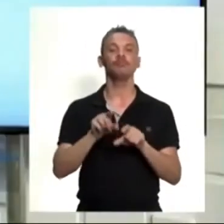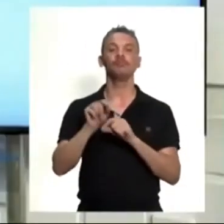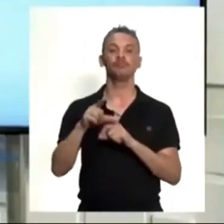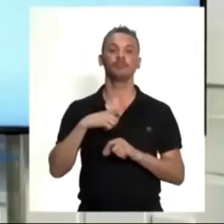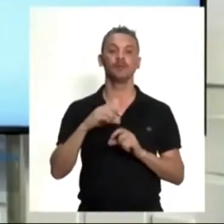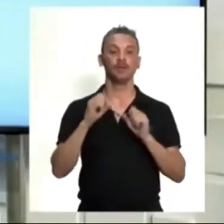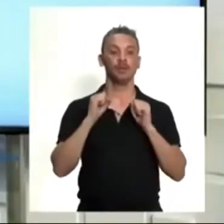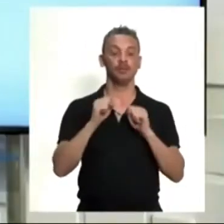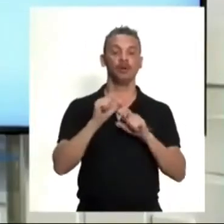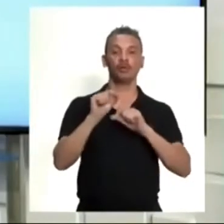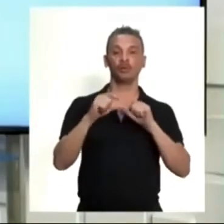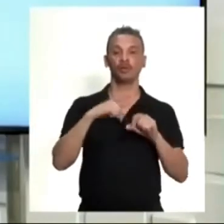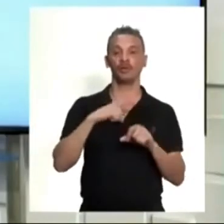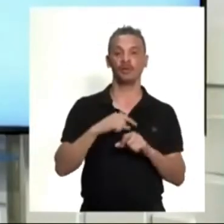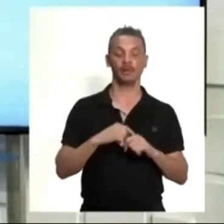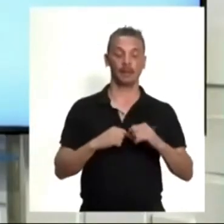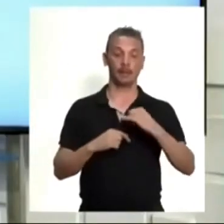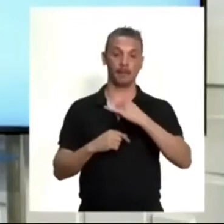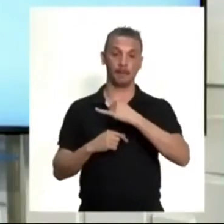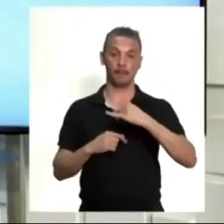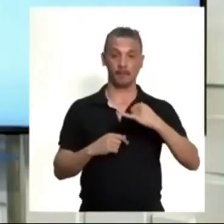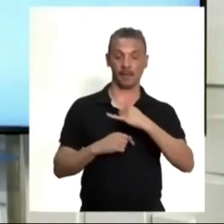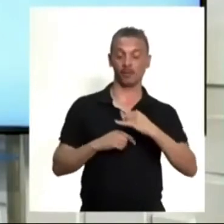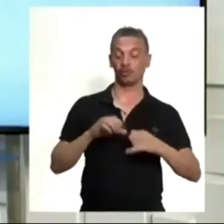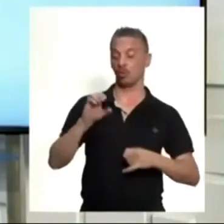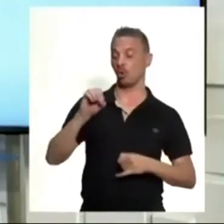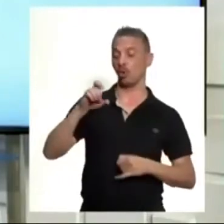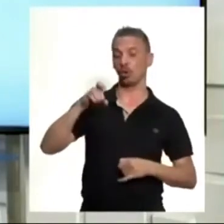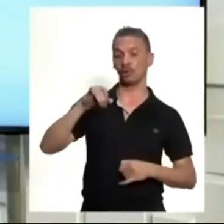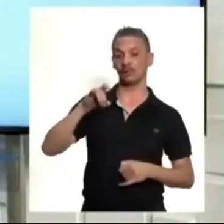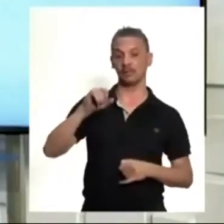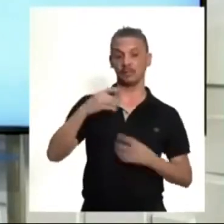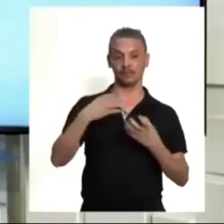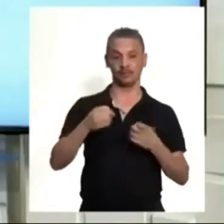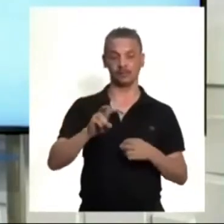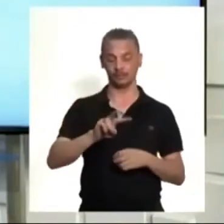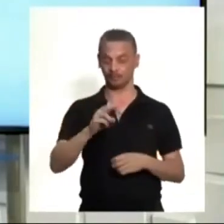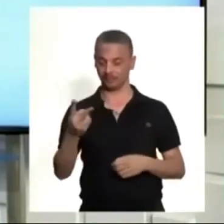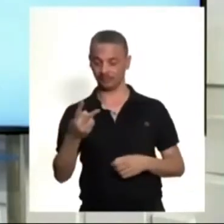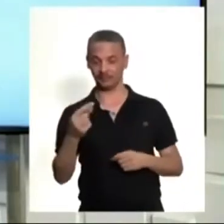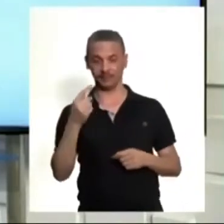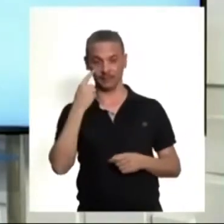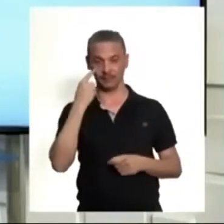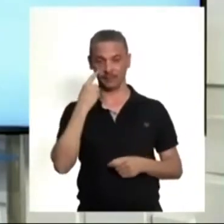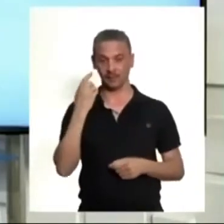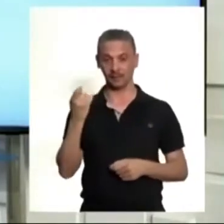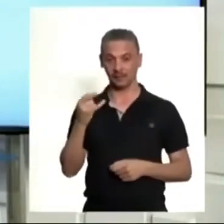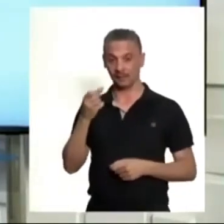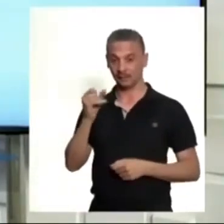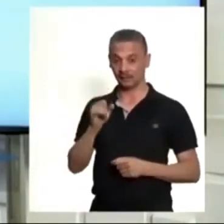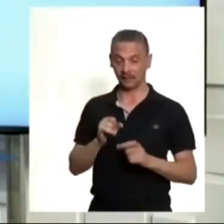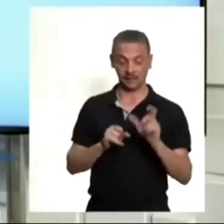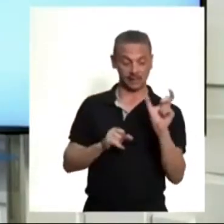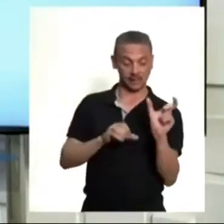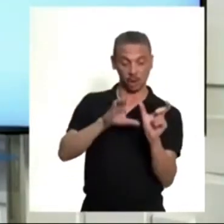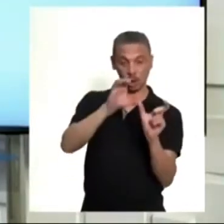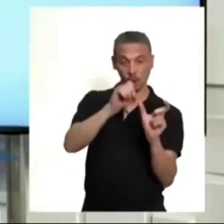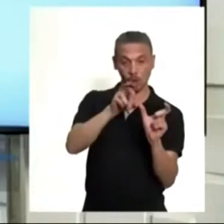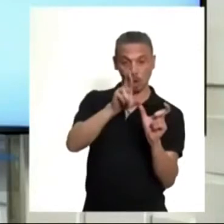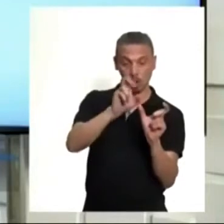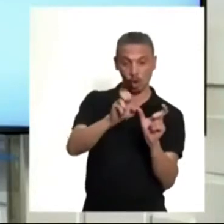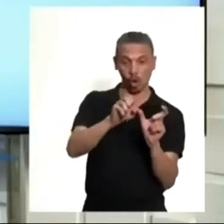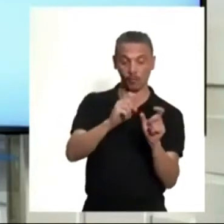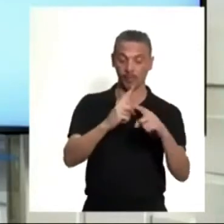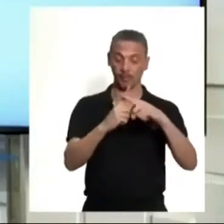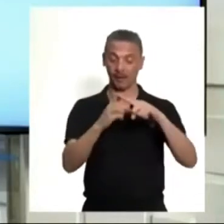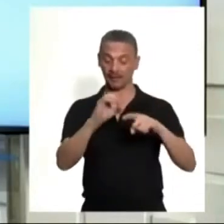de redução ele é menos o potencial de oxidação. É só inverter o sinal. Tipo assim, ó, se o potencial de redução do cobre é mais